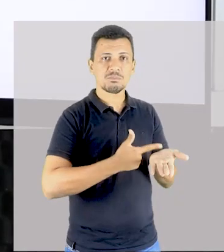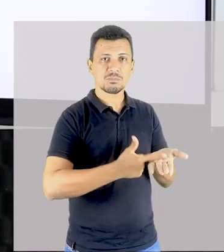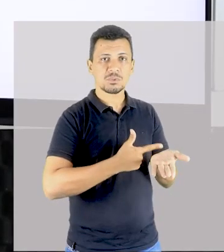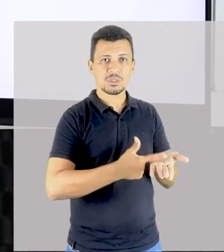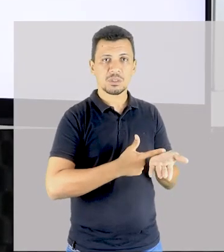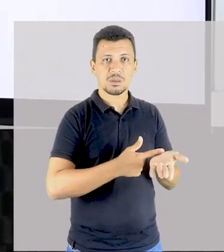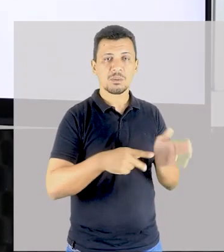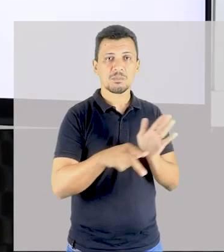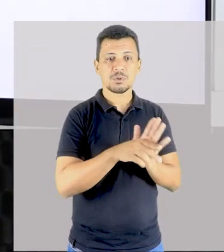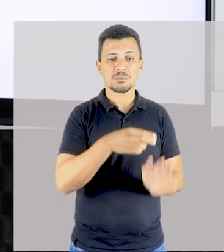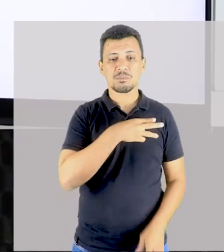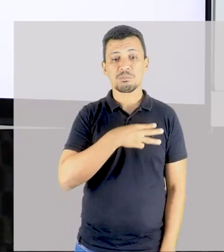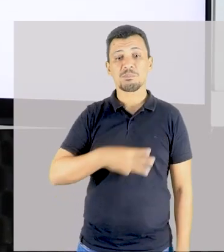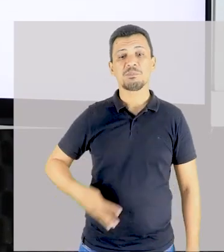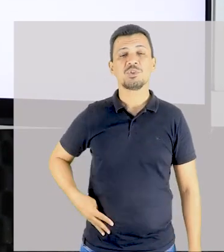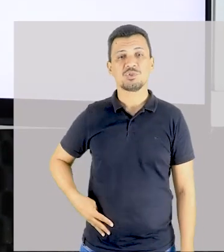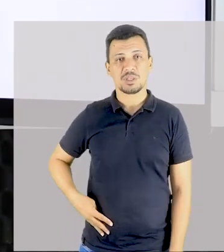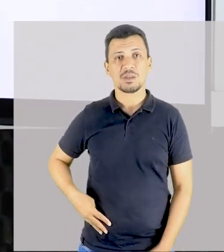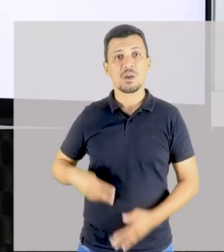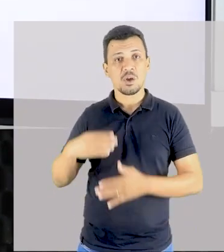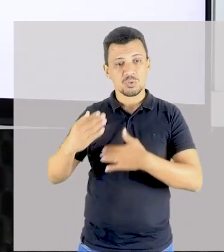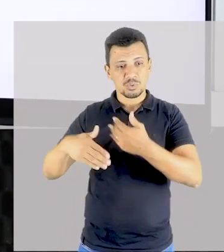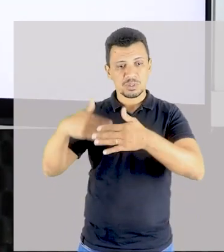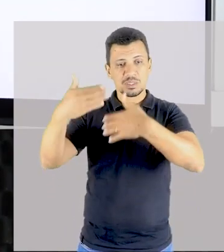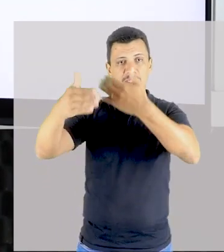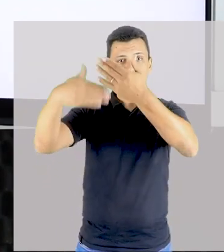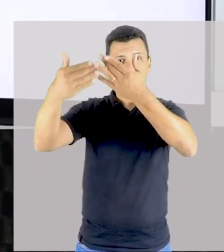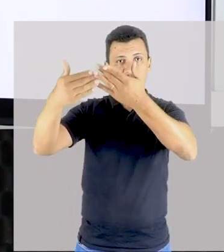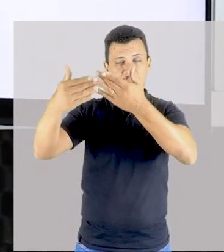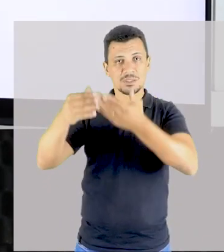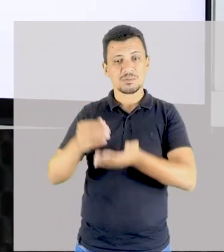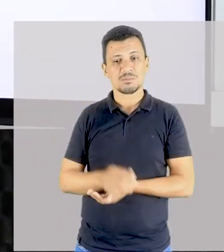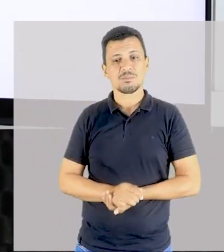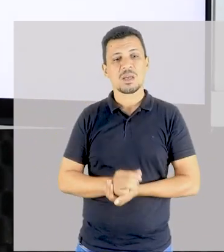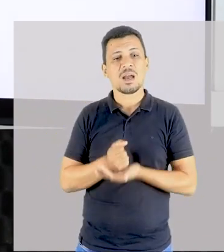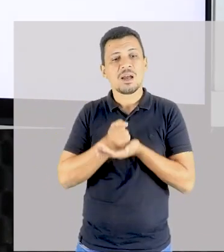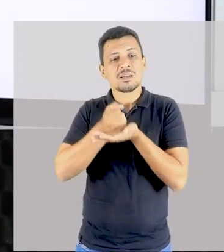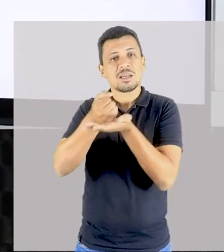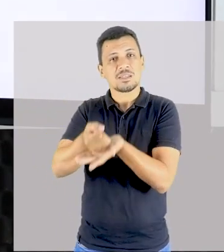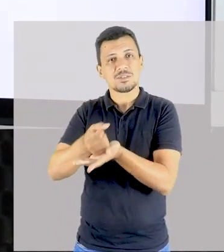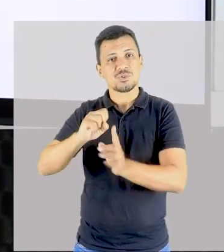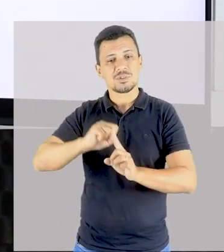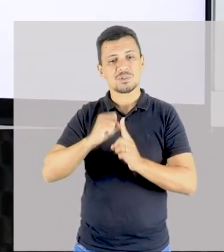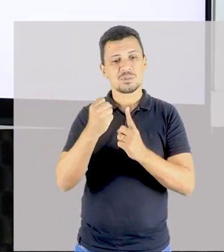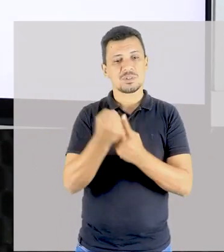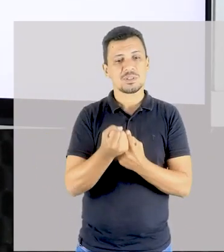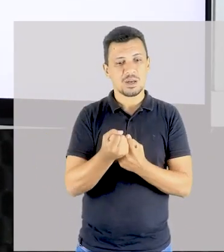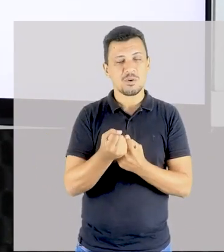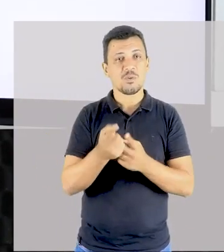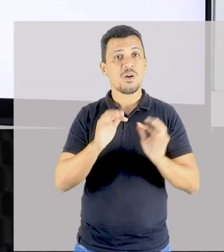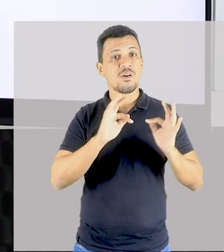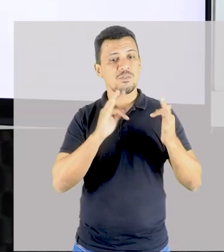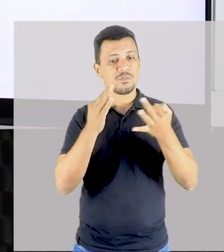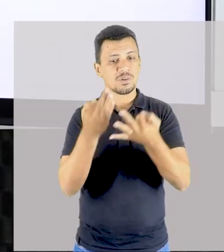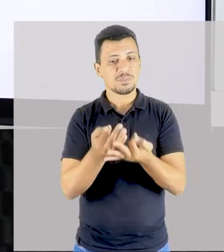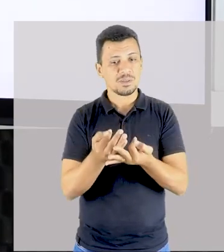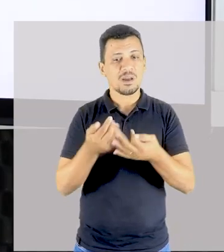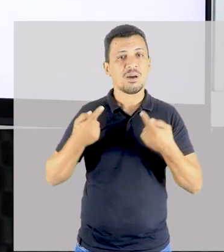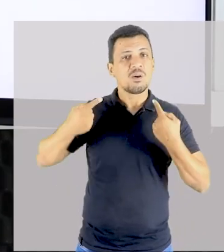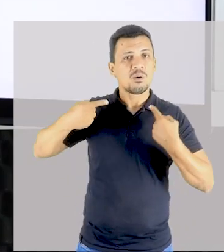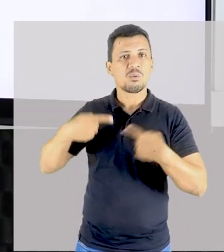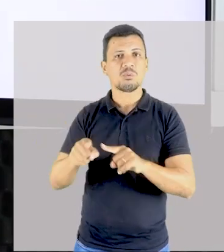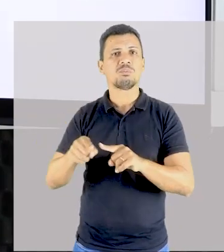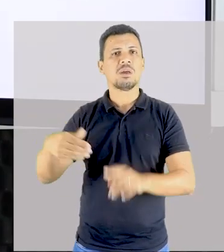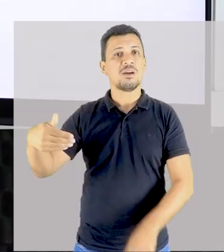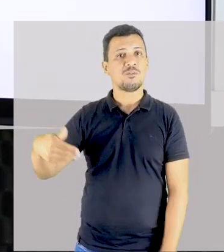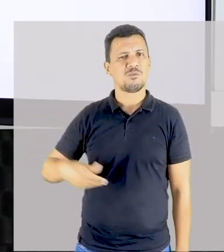do ministério o nome do ministério é Ministério do Desenvolvimento e assistência social família e